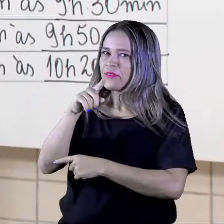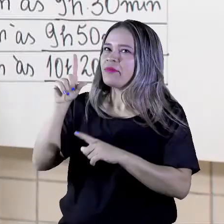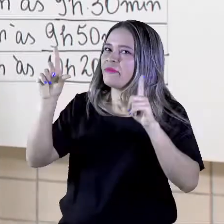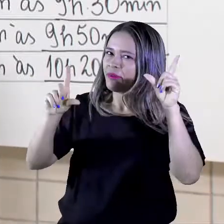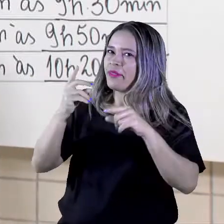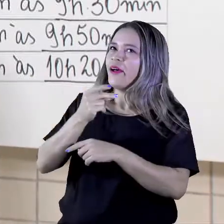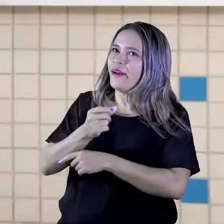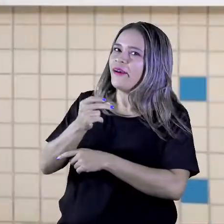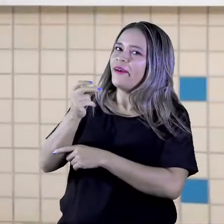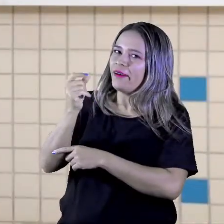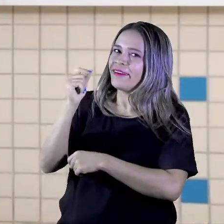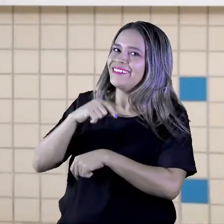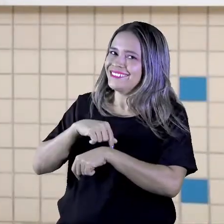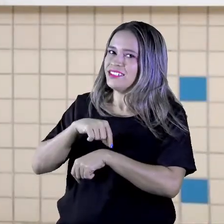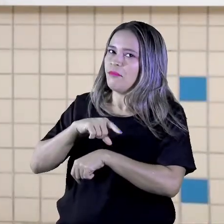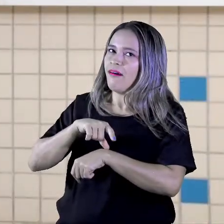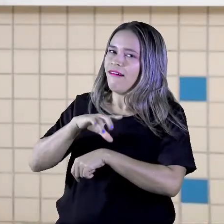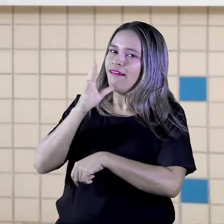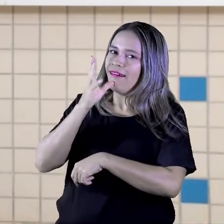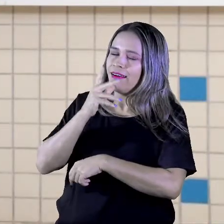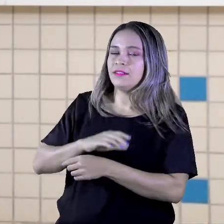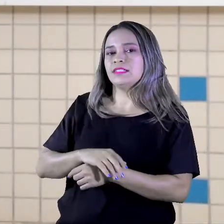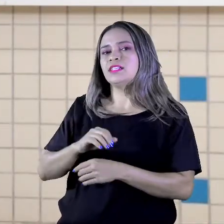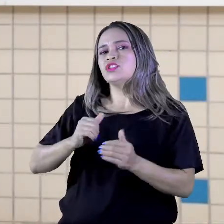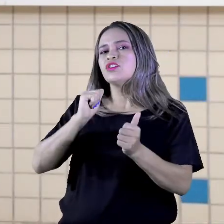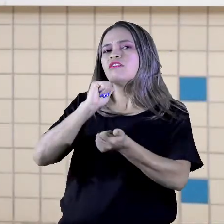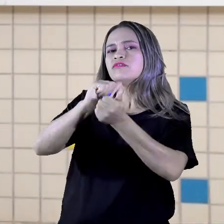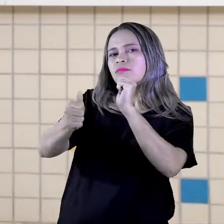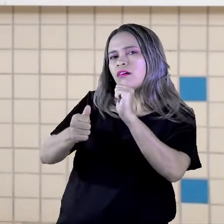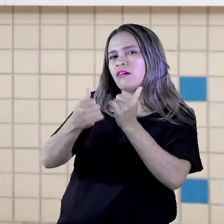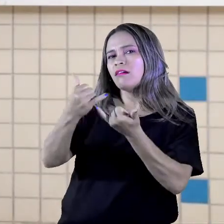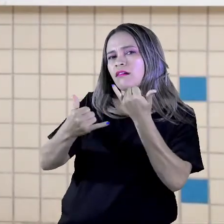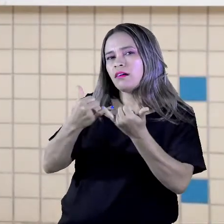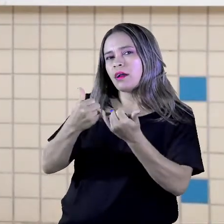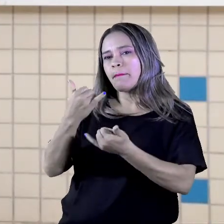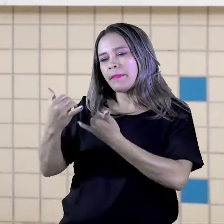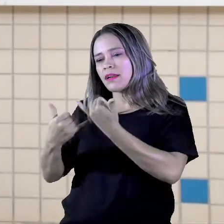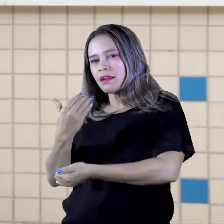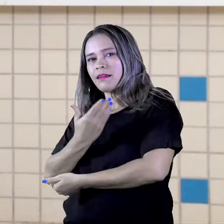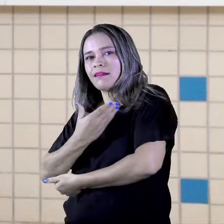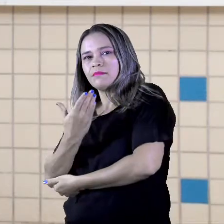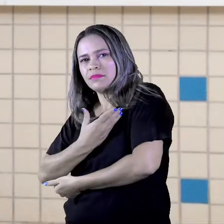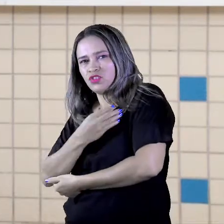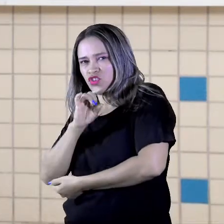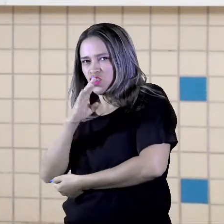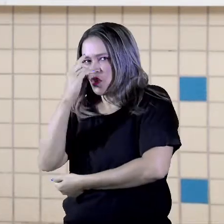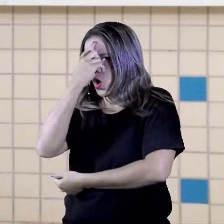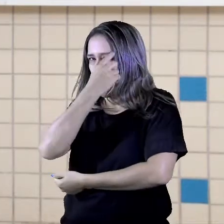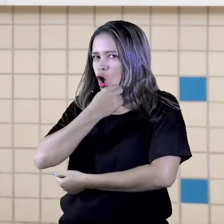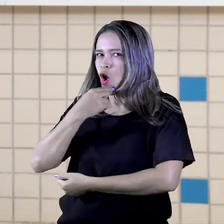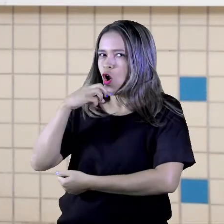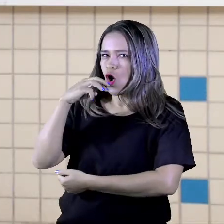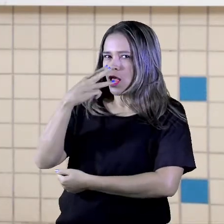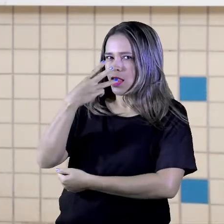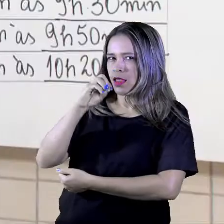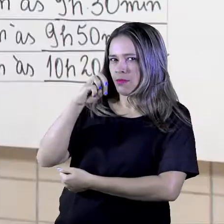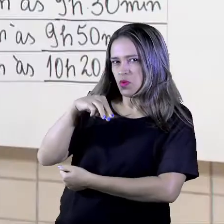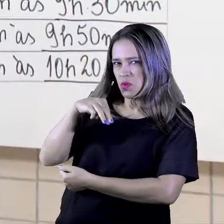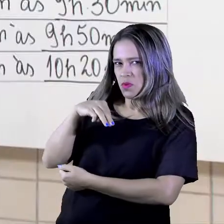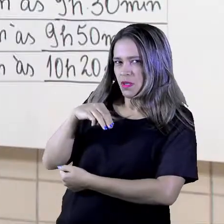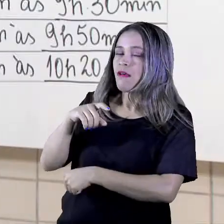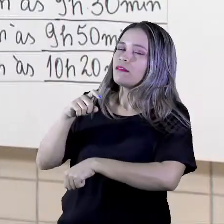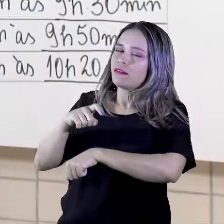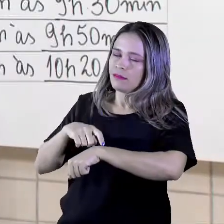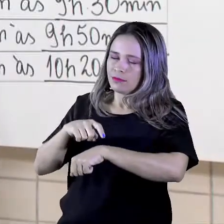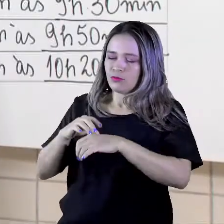televisão, E jogar futebol? E brincar com as amigas, será que leva só 30 minutos? Esse negócio do tempo,